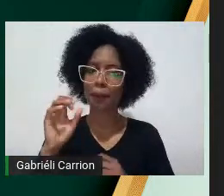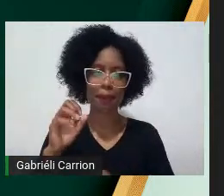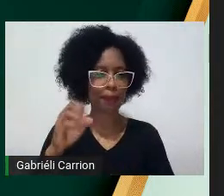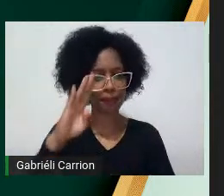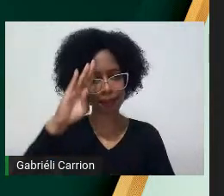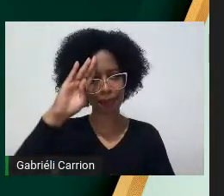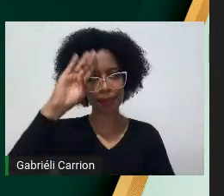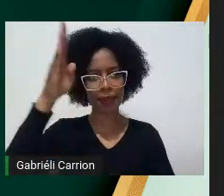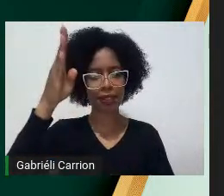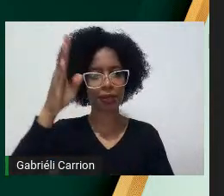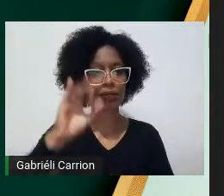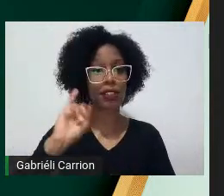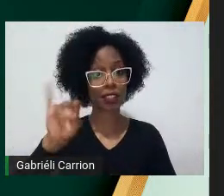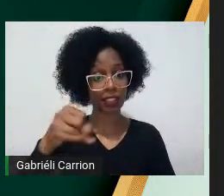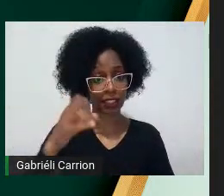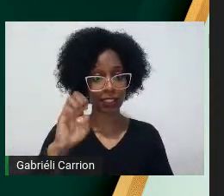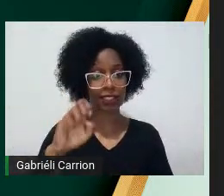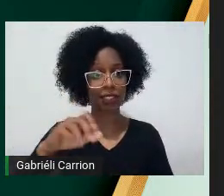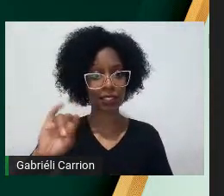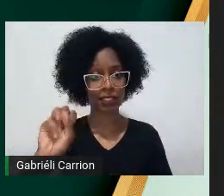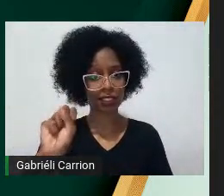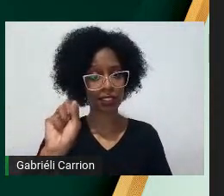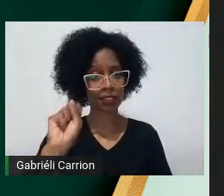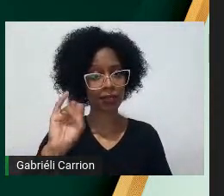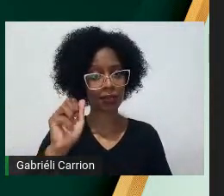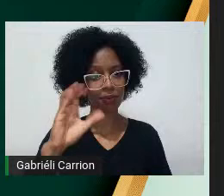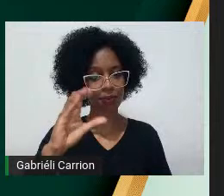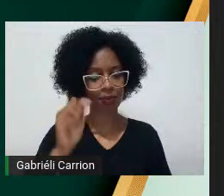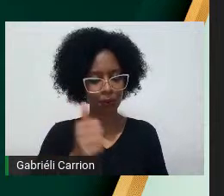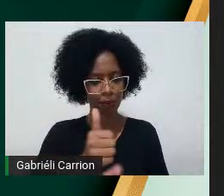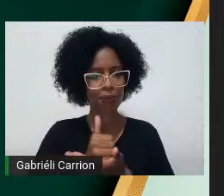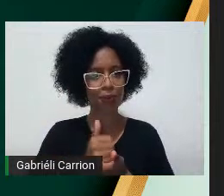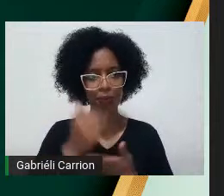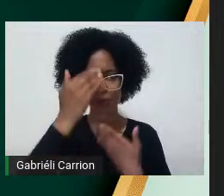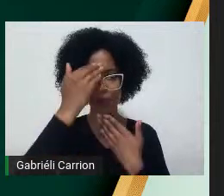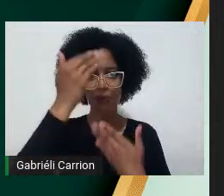Weiler, por todo o apoio durante a graduação.